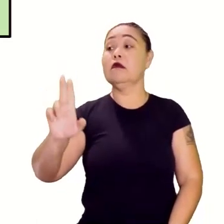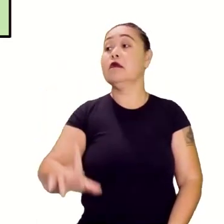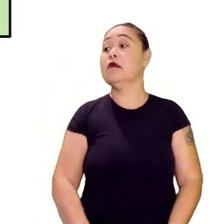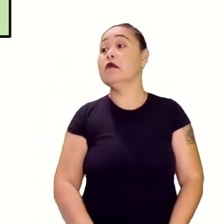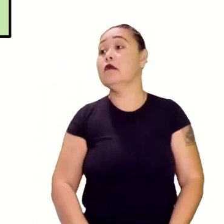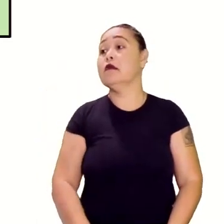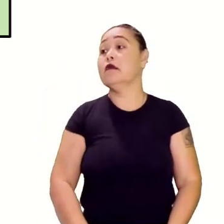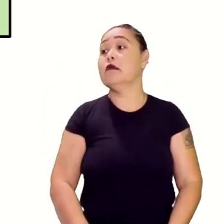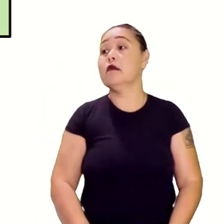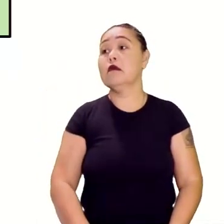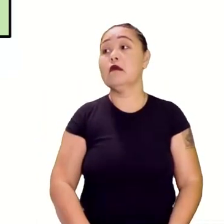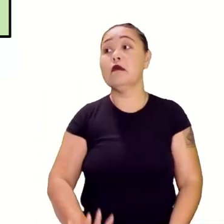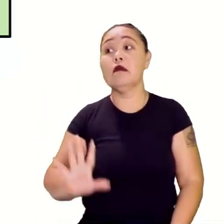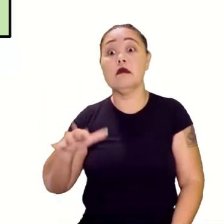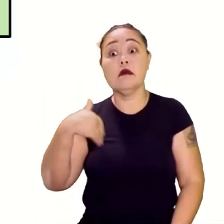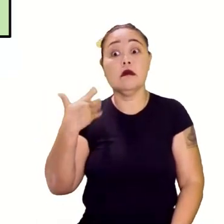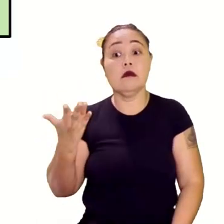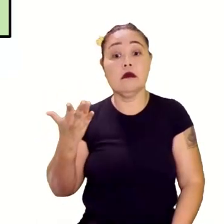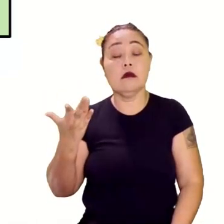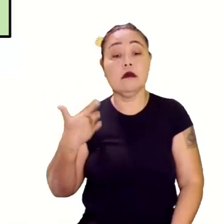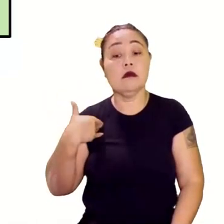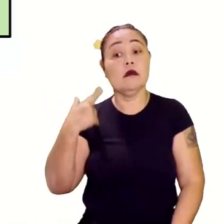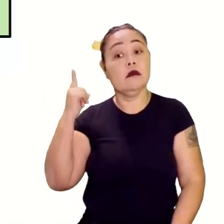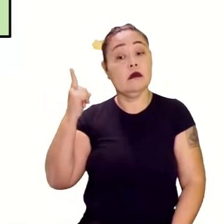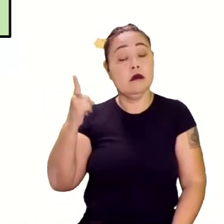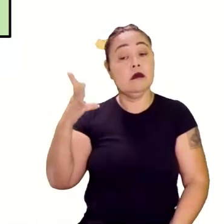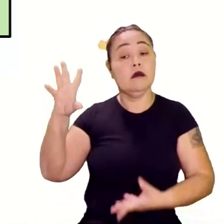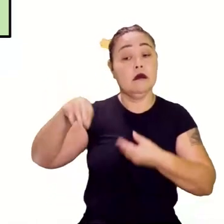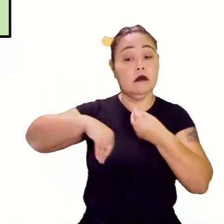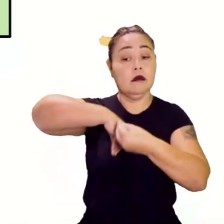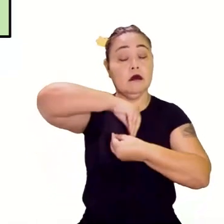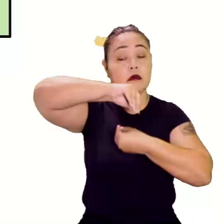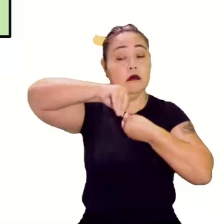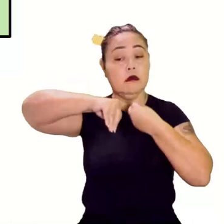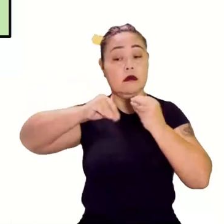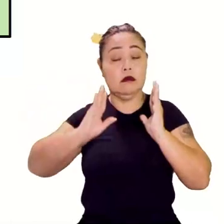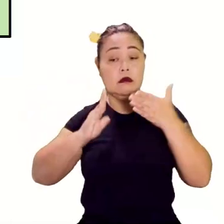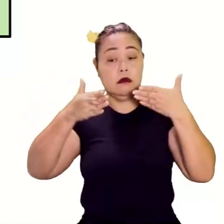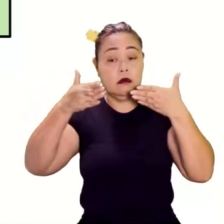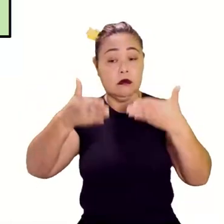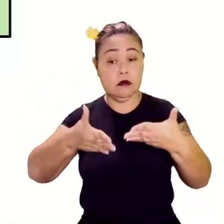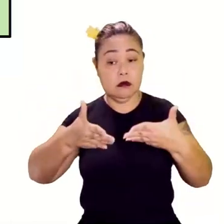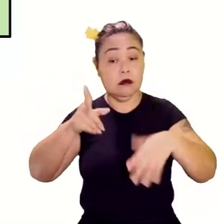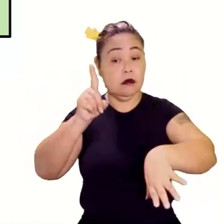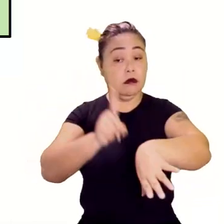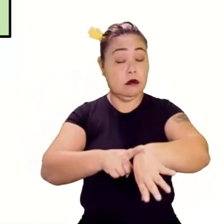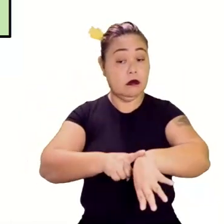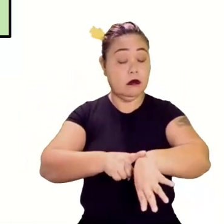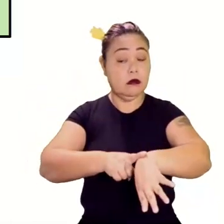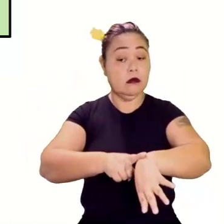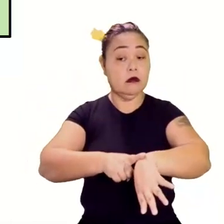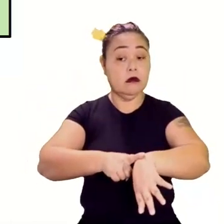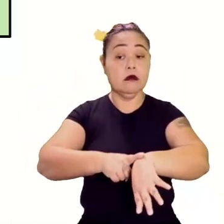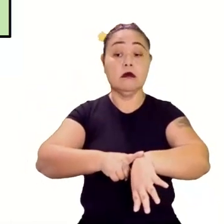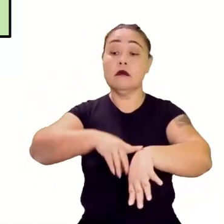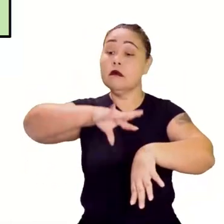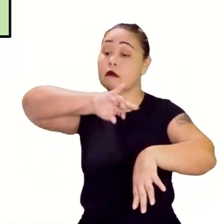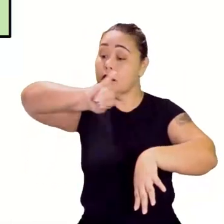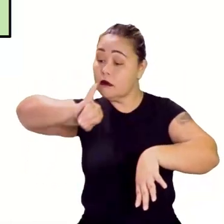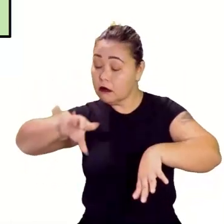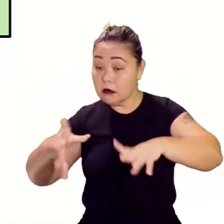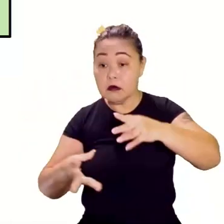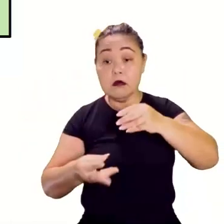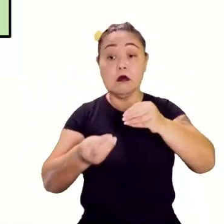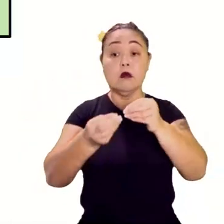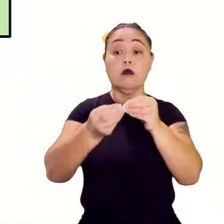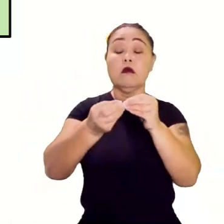R$3.500? E aí? Nos casos envolvendo a determinação de tempo em juros